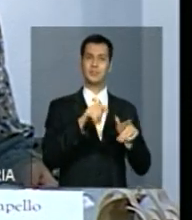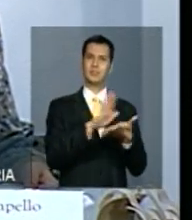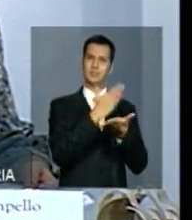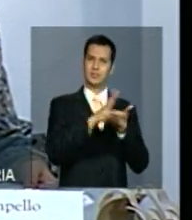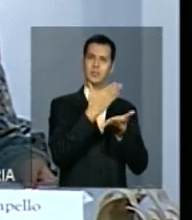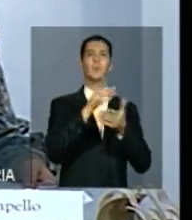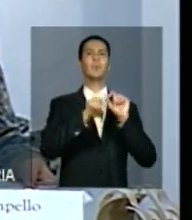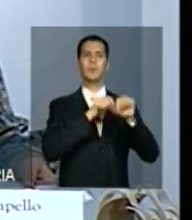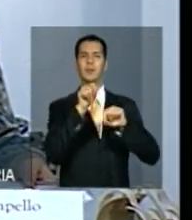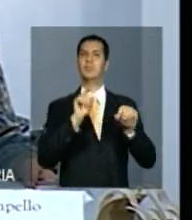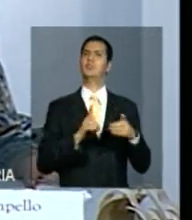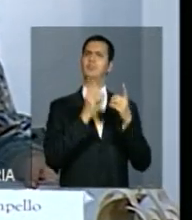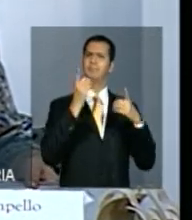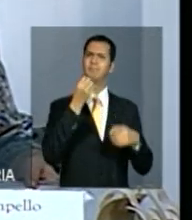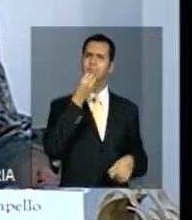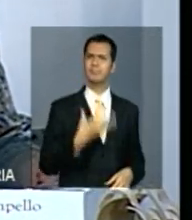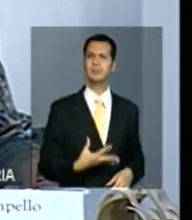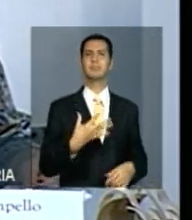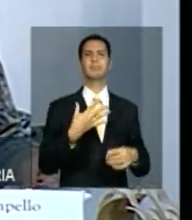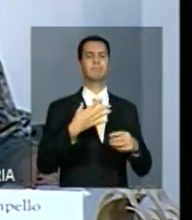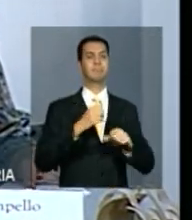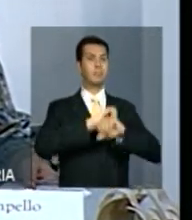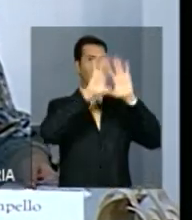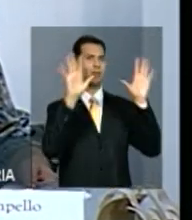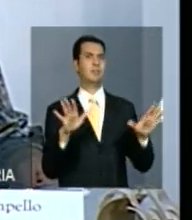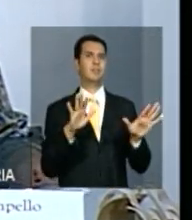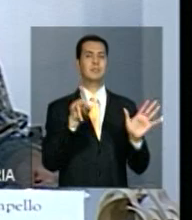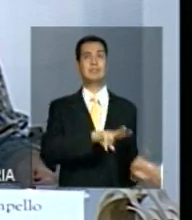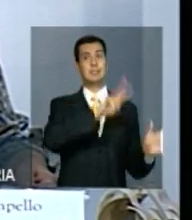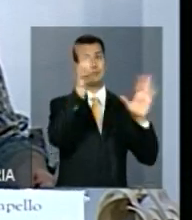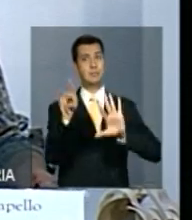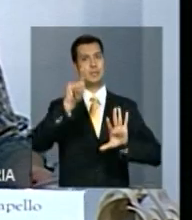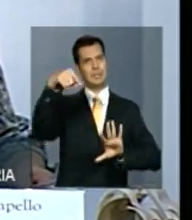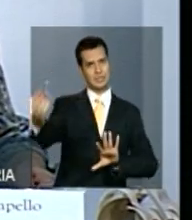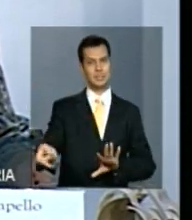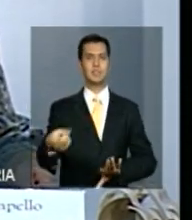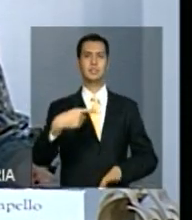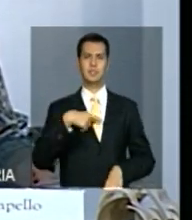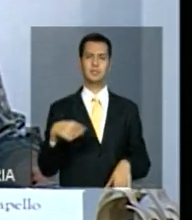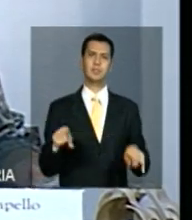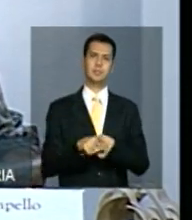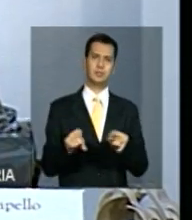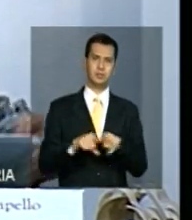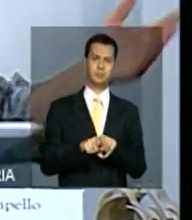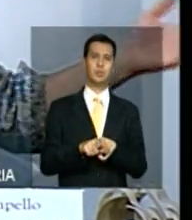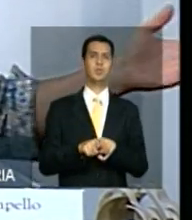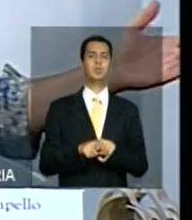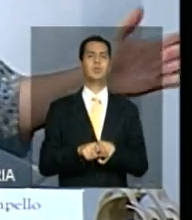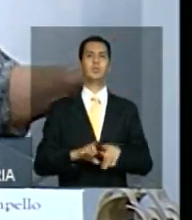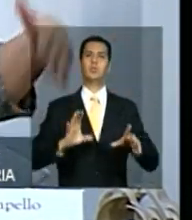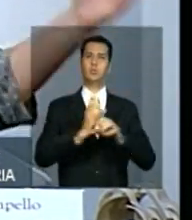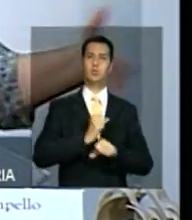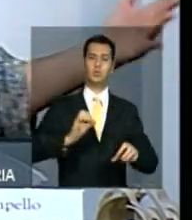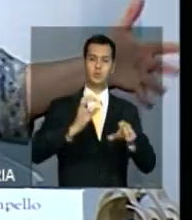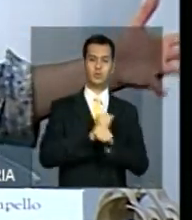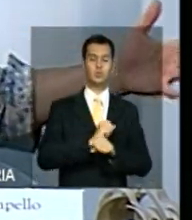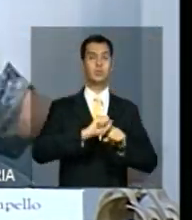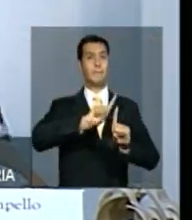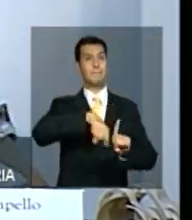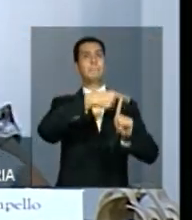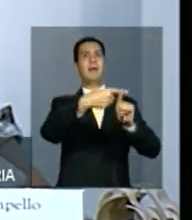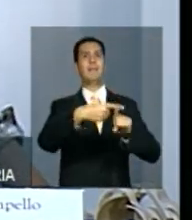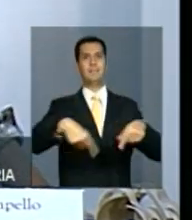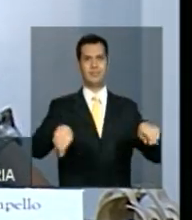então parte dos números a semana que vem nós esperamos que já tenham sido os números de cisterna cada dia a